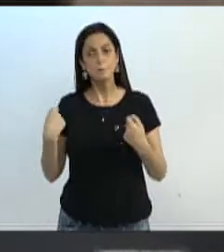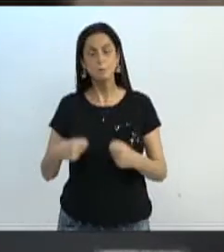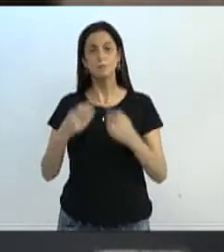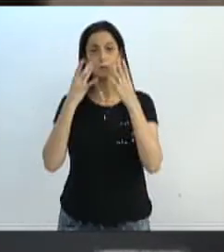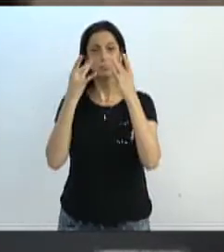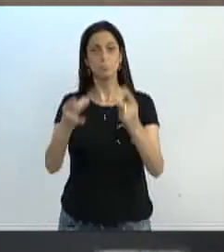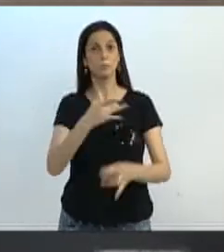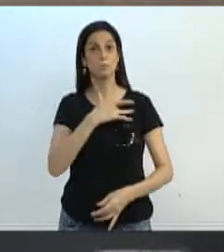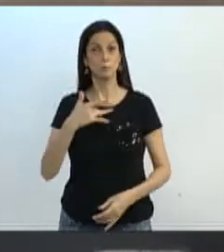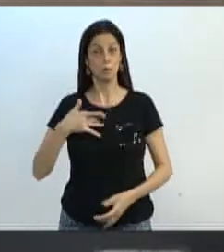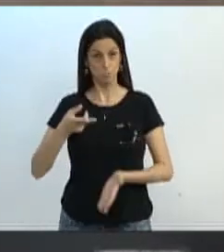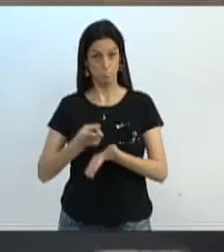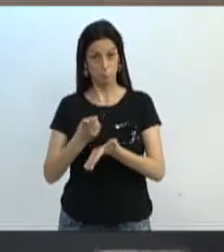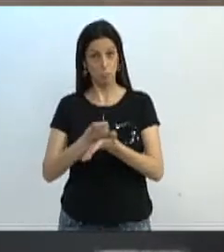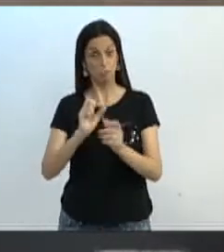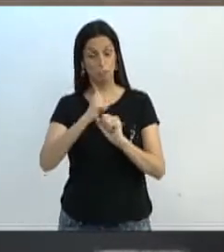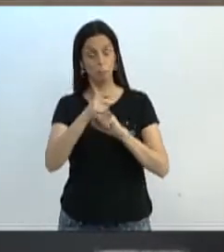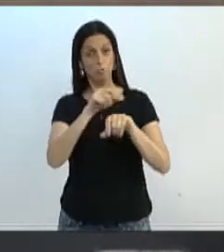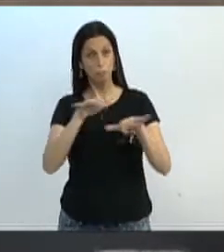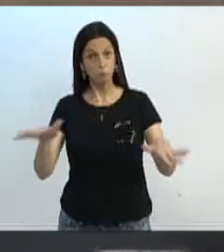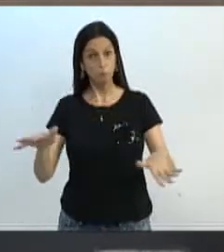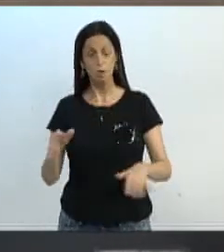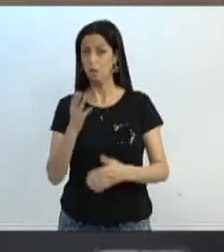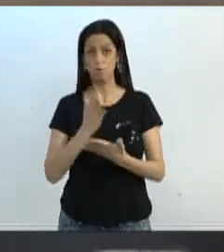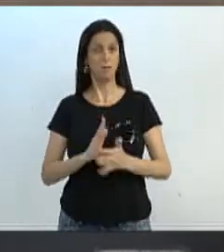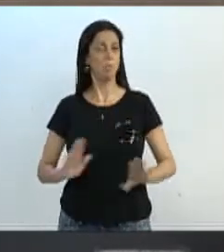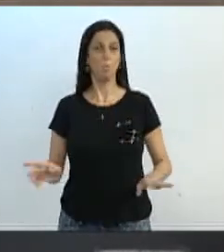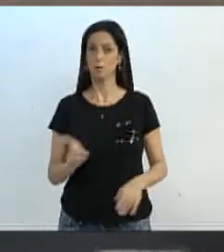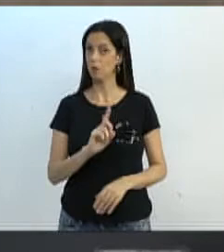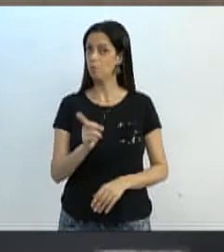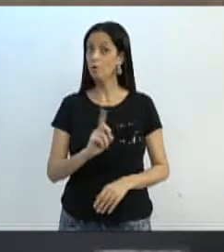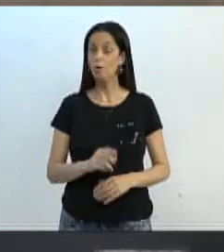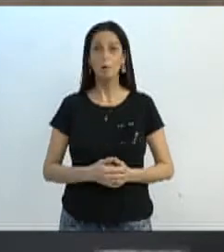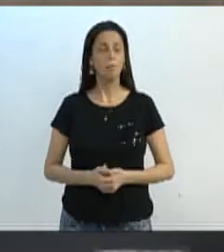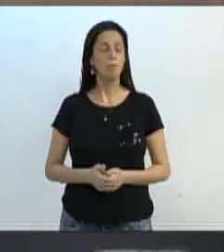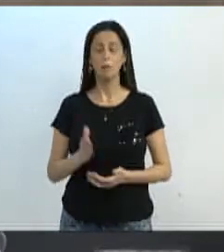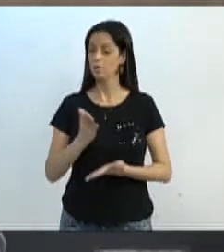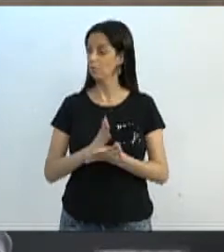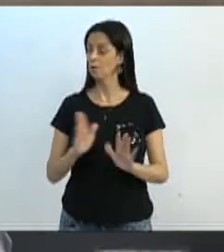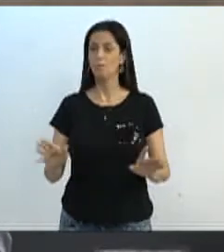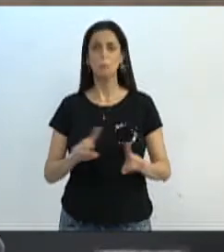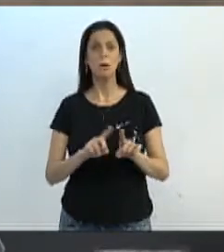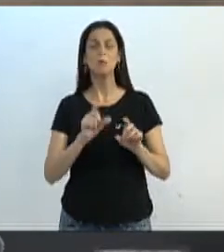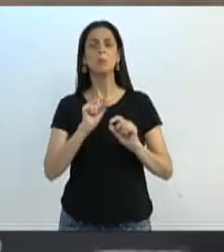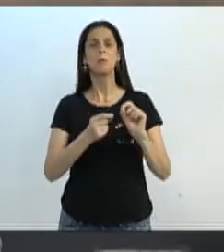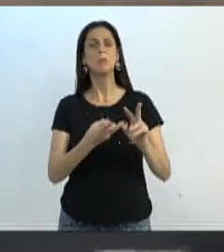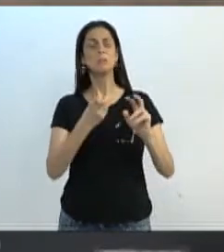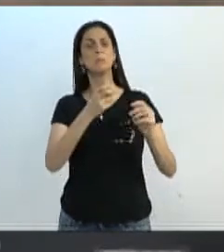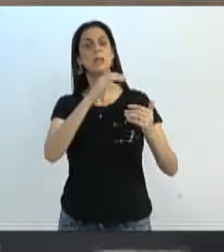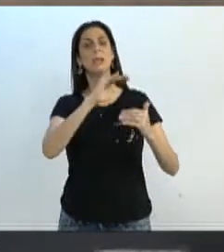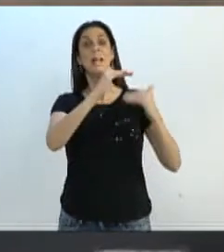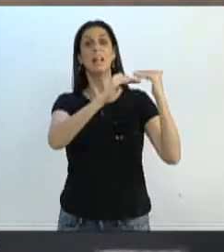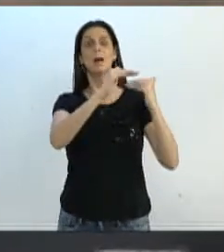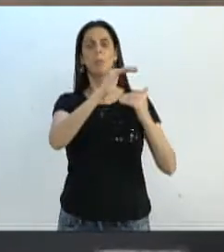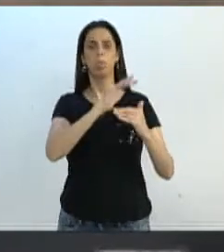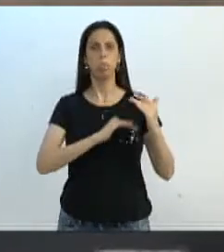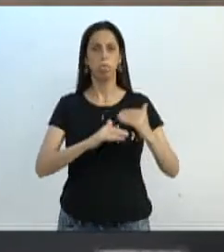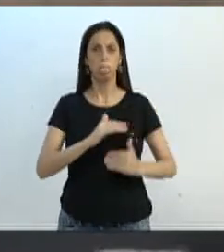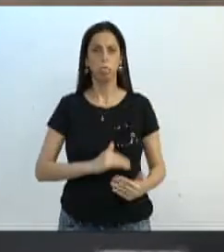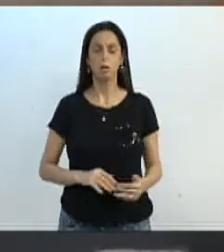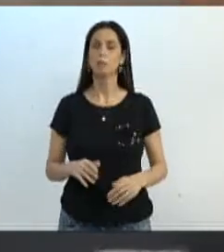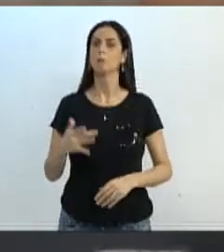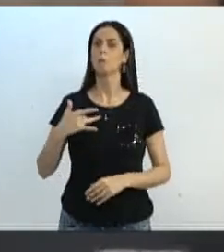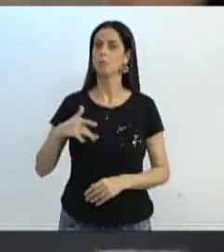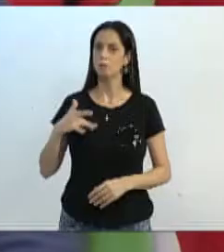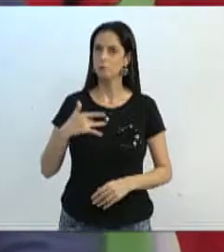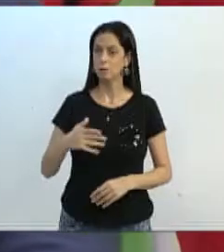ainda estamos na pandemia, ainda estamos passando pela pandemia e tem muitas coisas retrocedendo. Parabéns aos guerreiros profissionais da saúde que estão salvando a